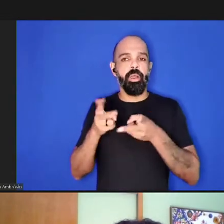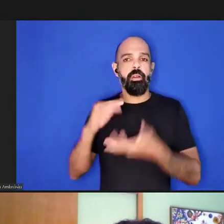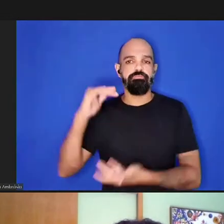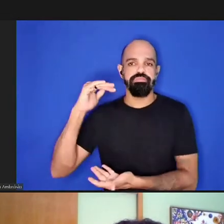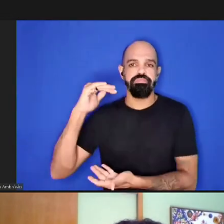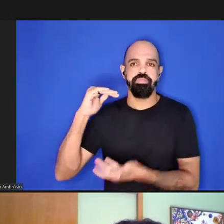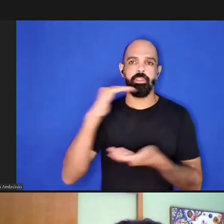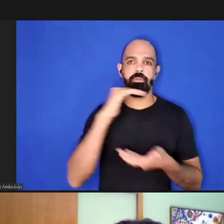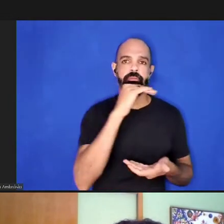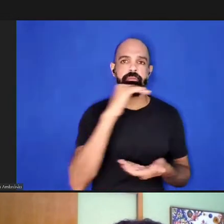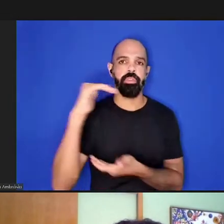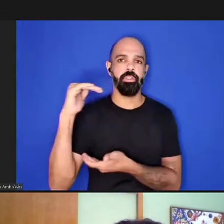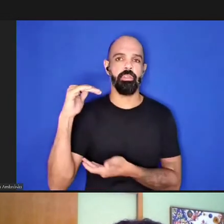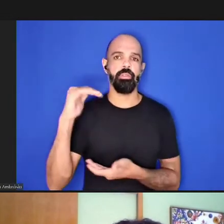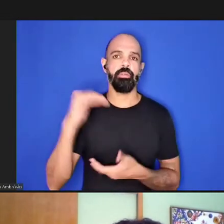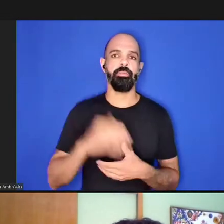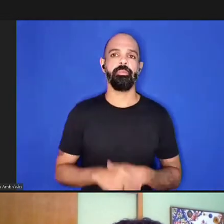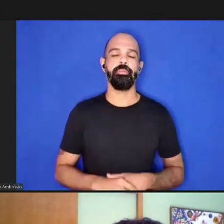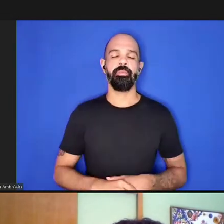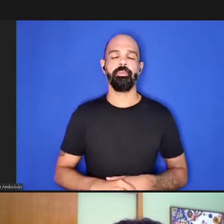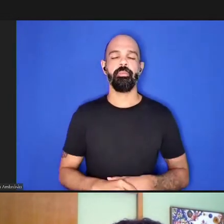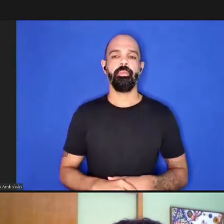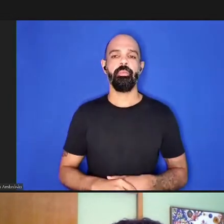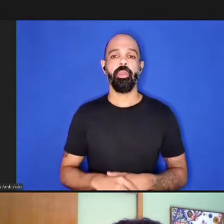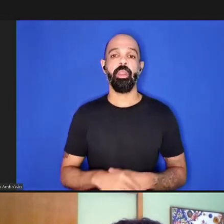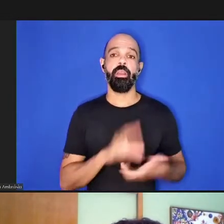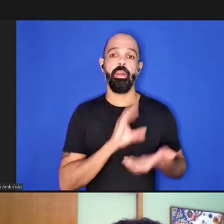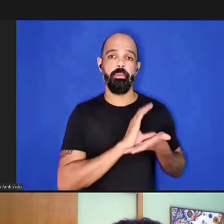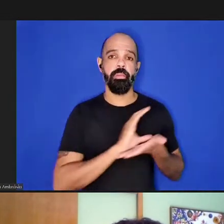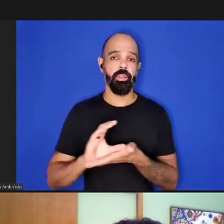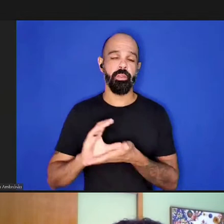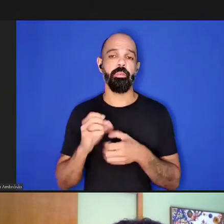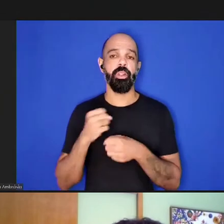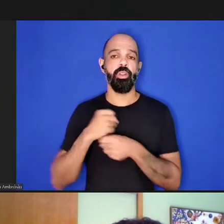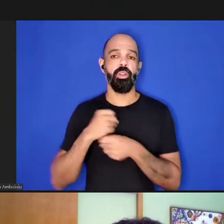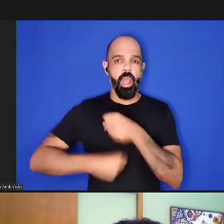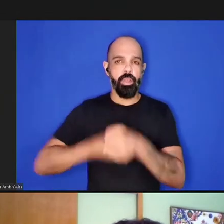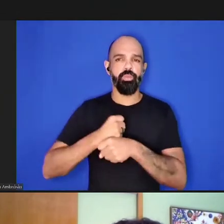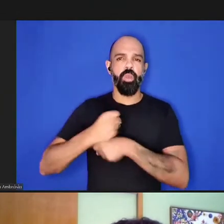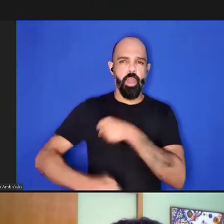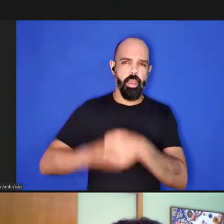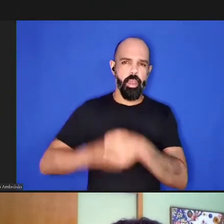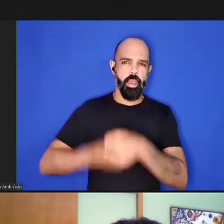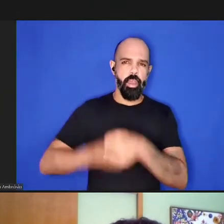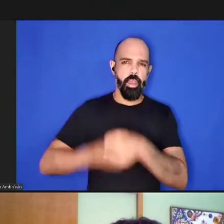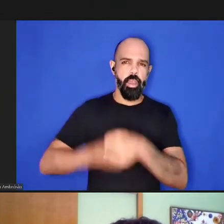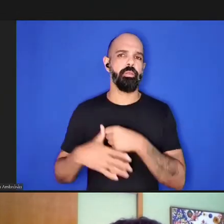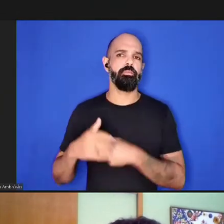É um orçamento anual básico para o museu, que não é muito alto,